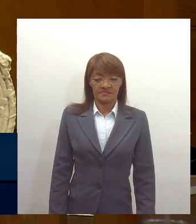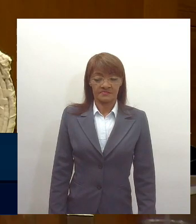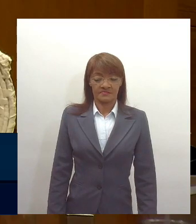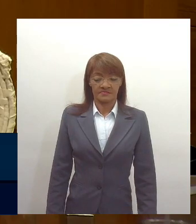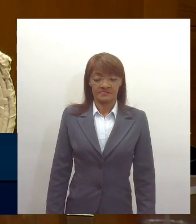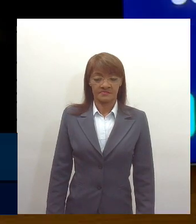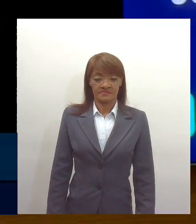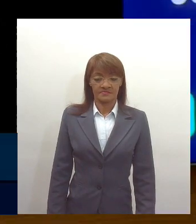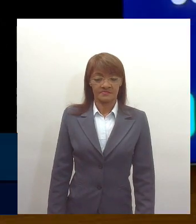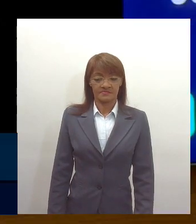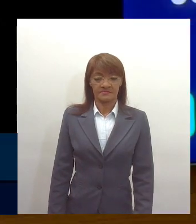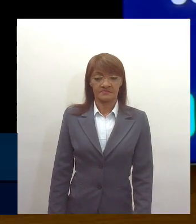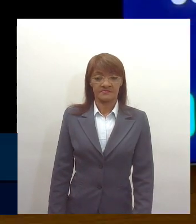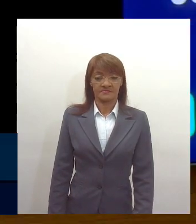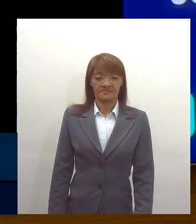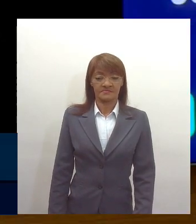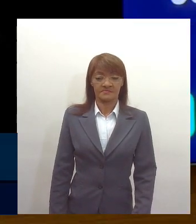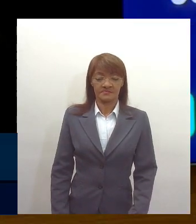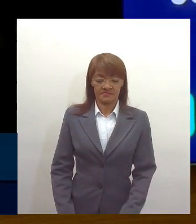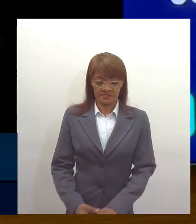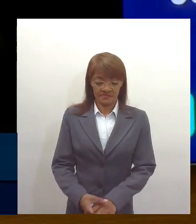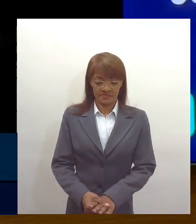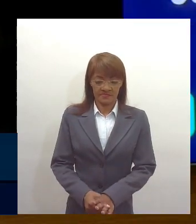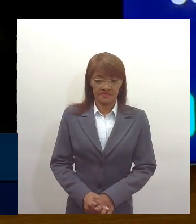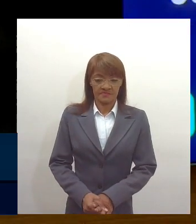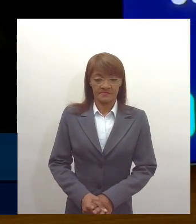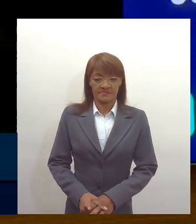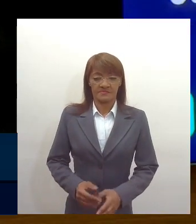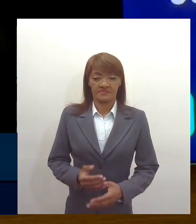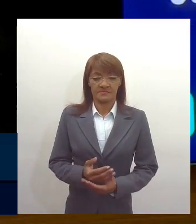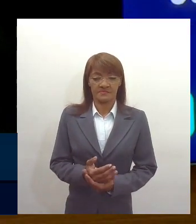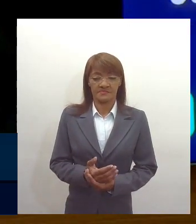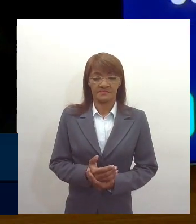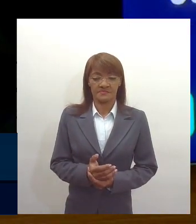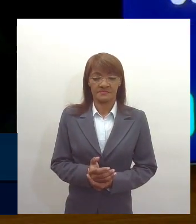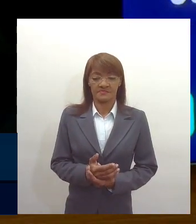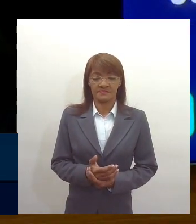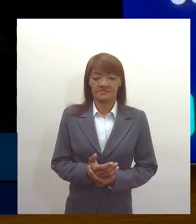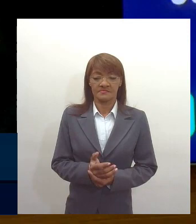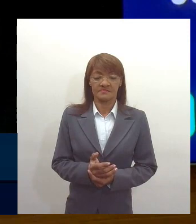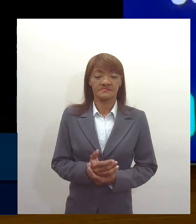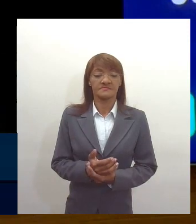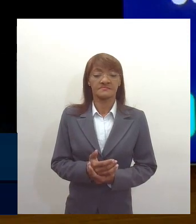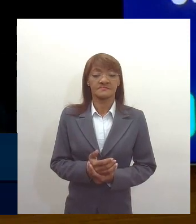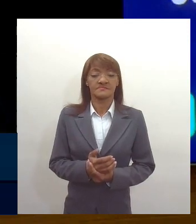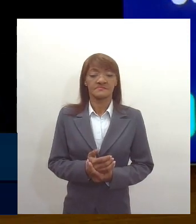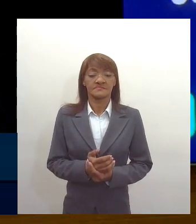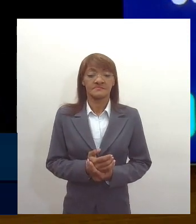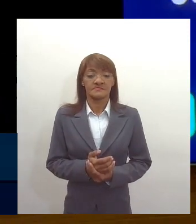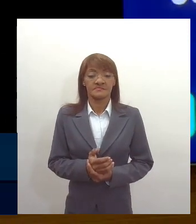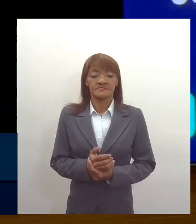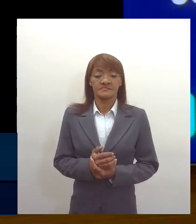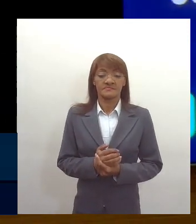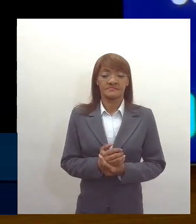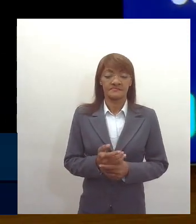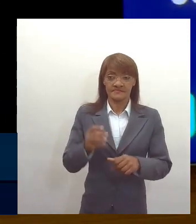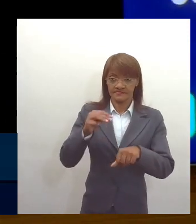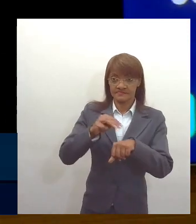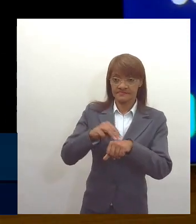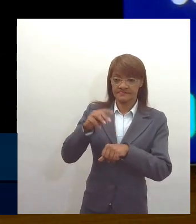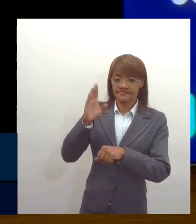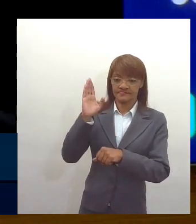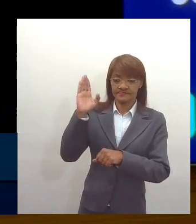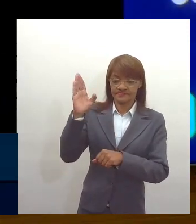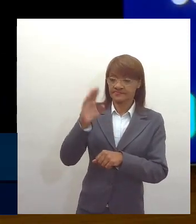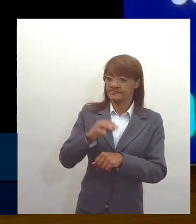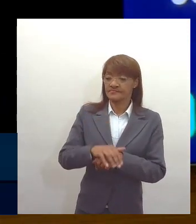CAPES, lá no, na rua, na Atalaia. Olha aí, ó, fizeram, é recente esse galpão, mas